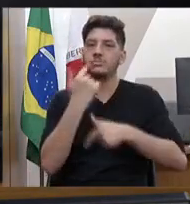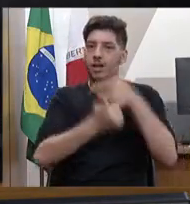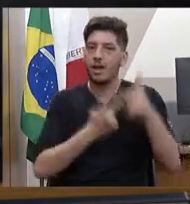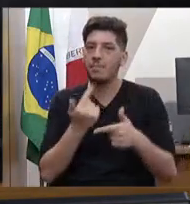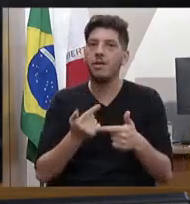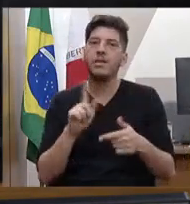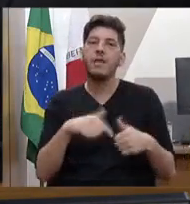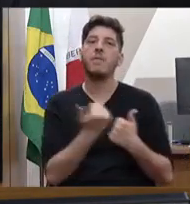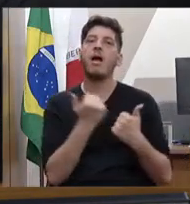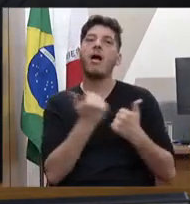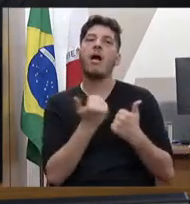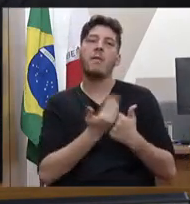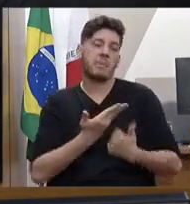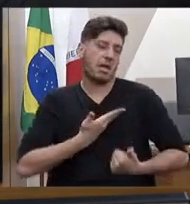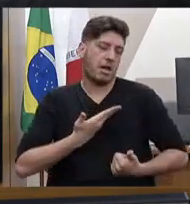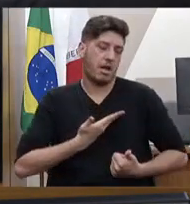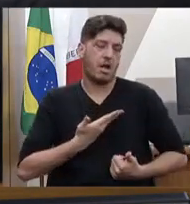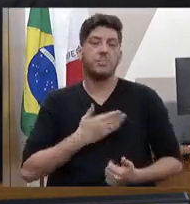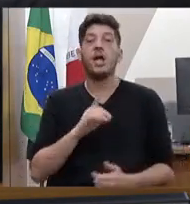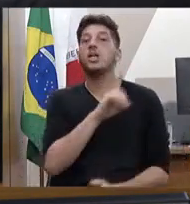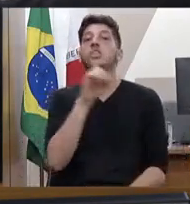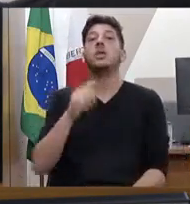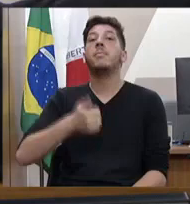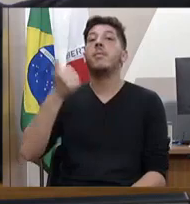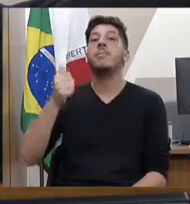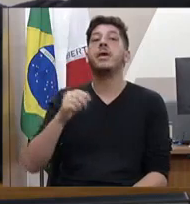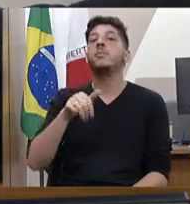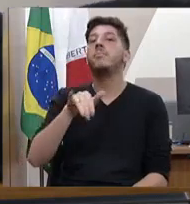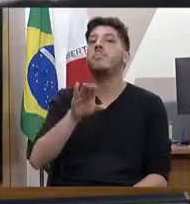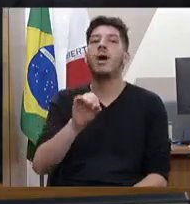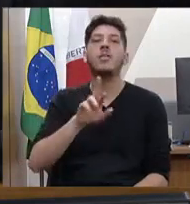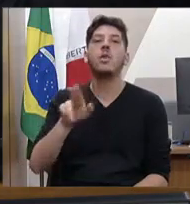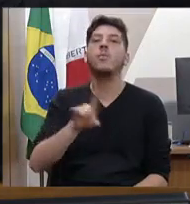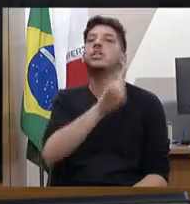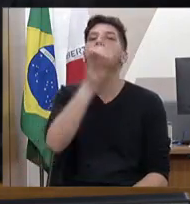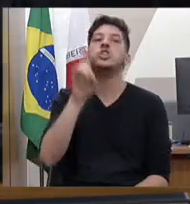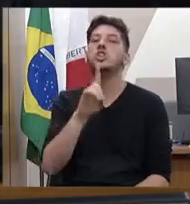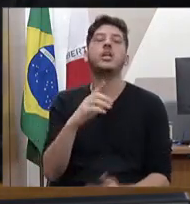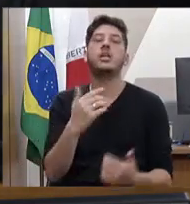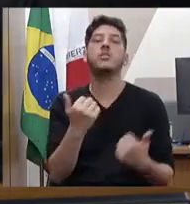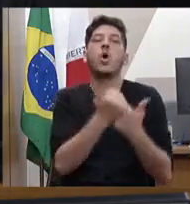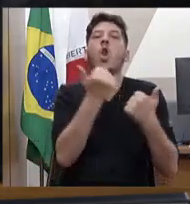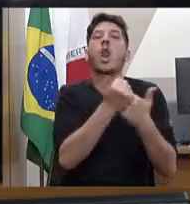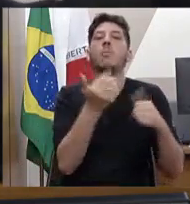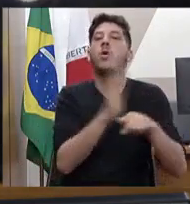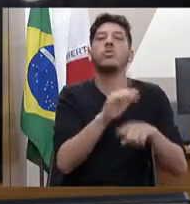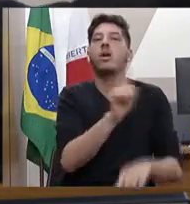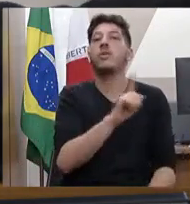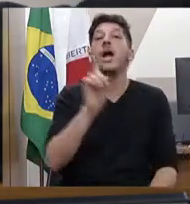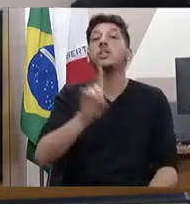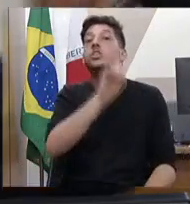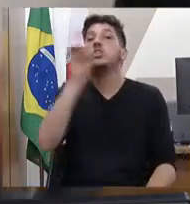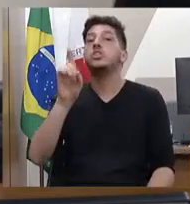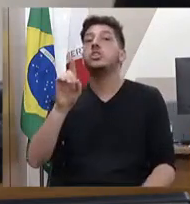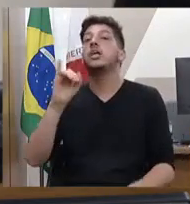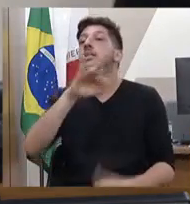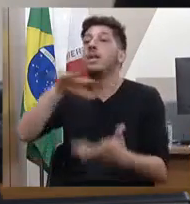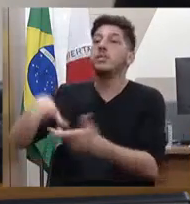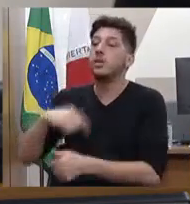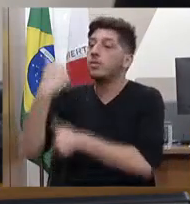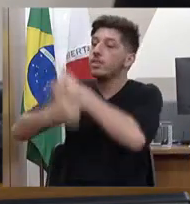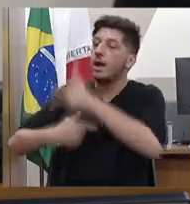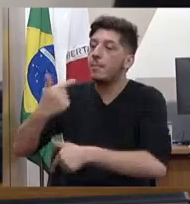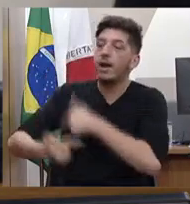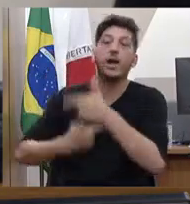eu tô colocando é dia o dia primeiro mas não é dia de colaborador e colaboradora não é o dia internacional dos trabalhadores e das